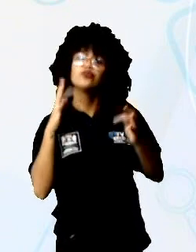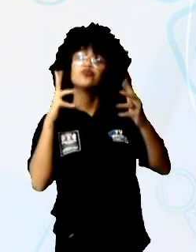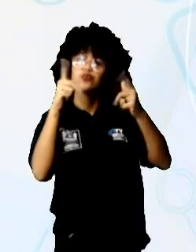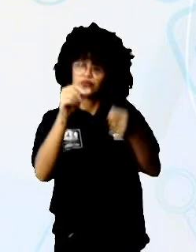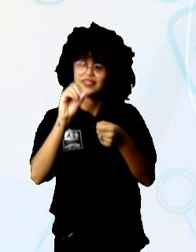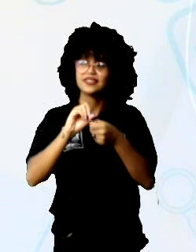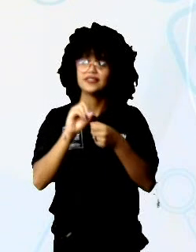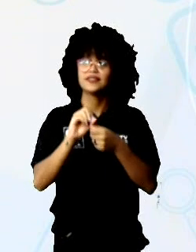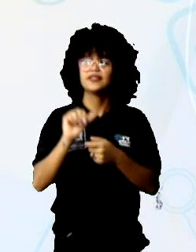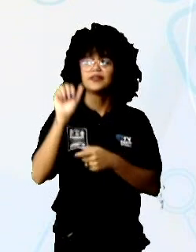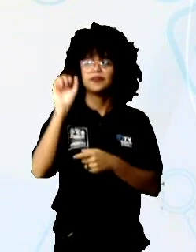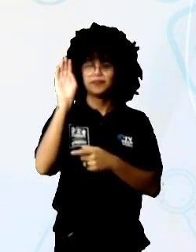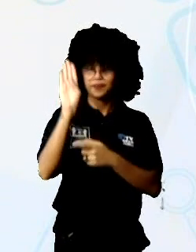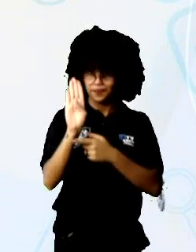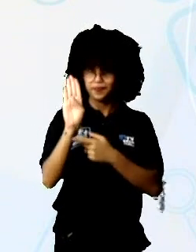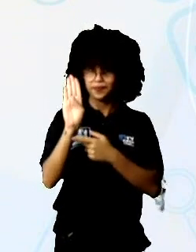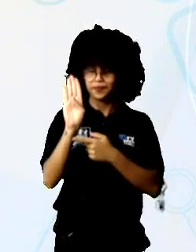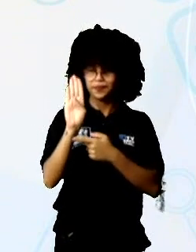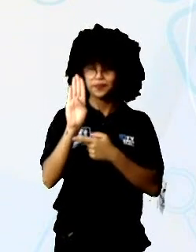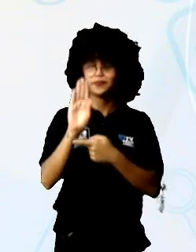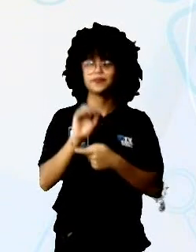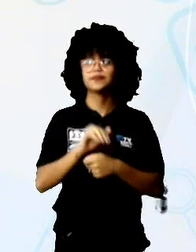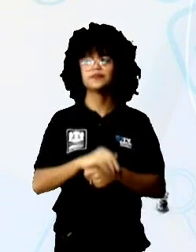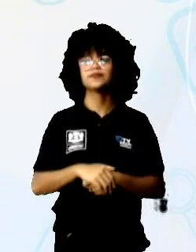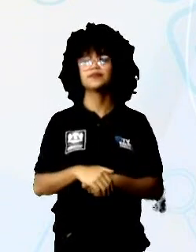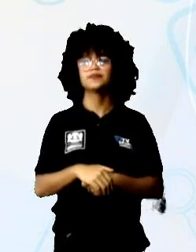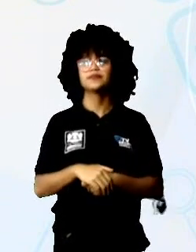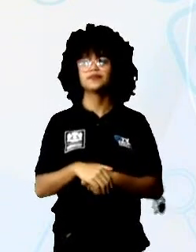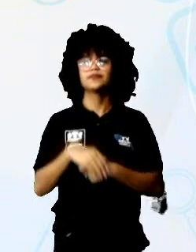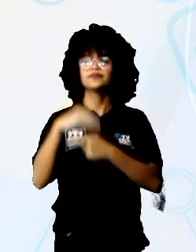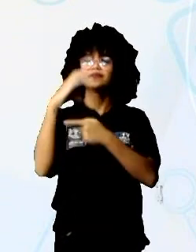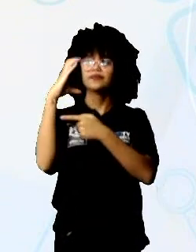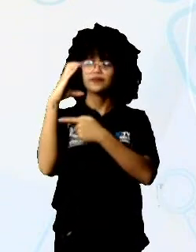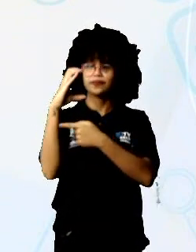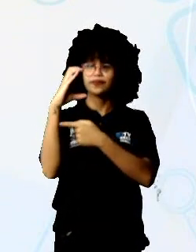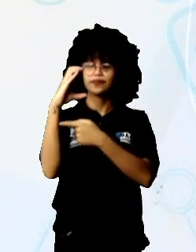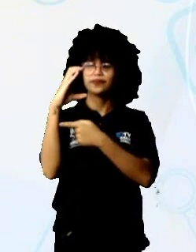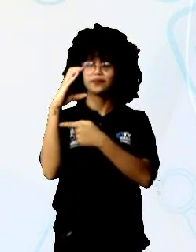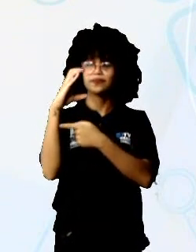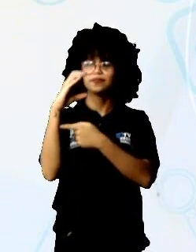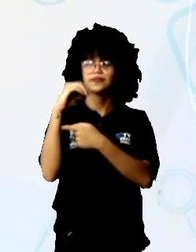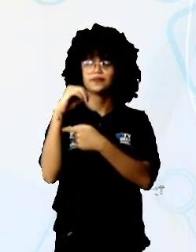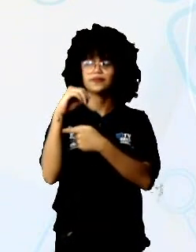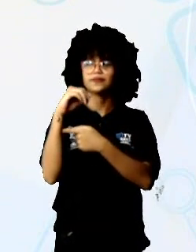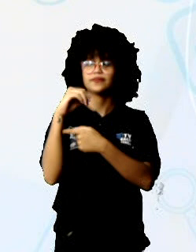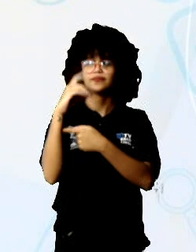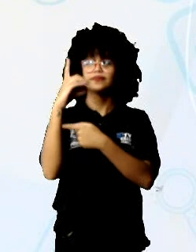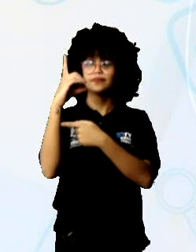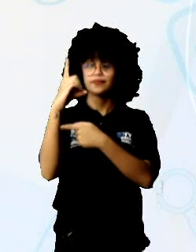falando B e você